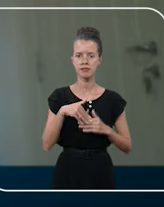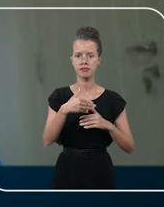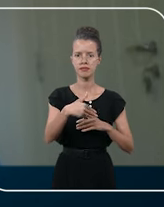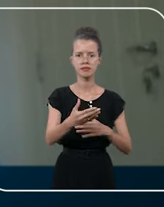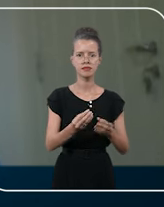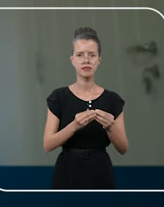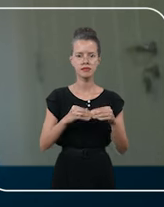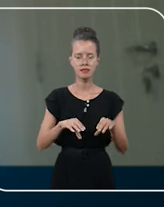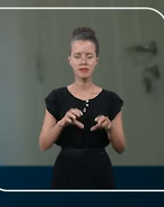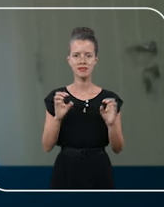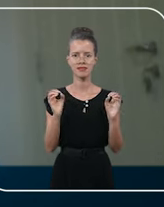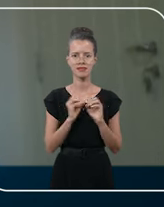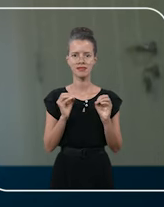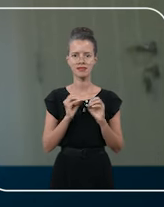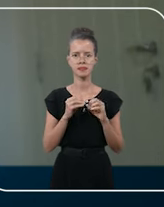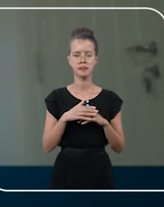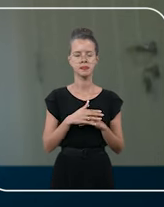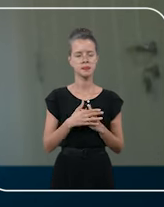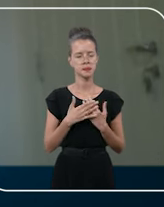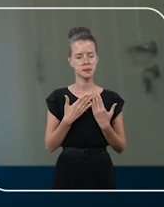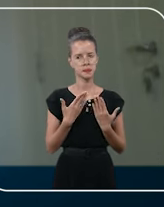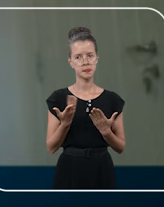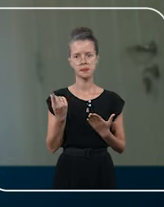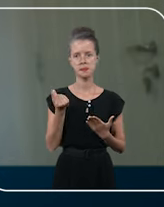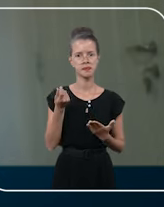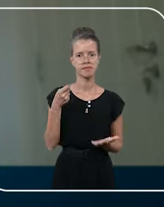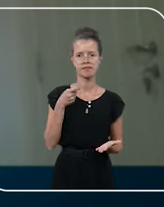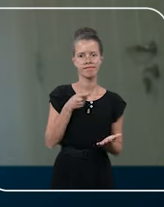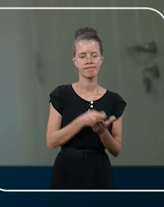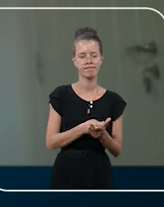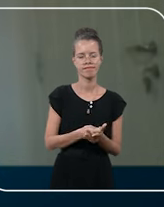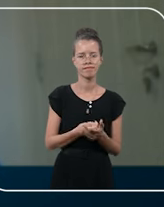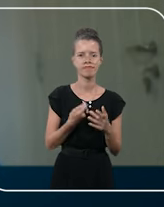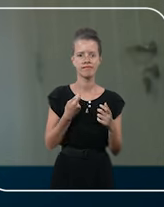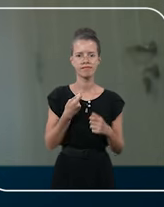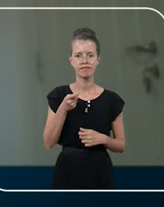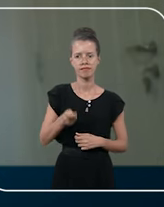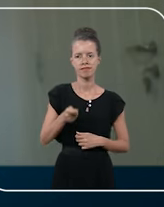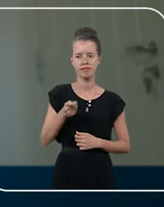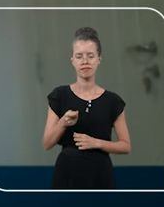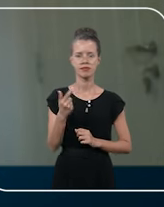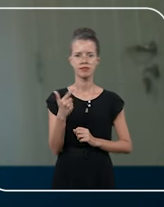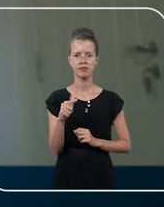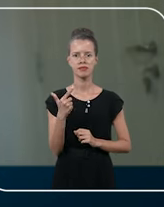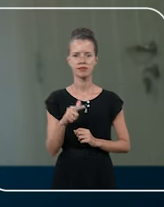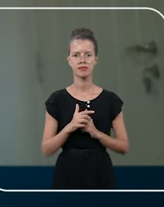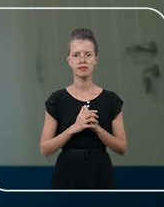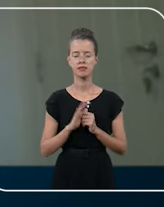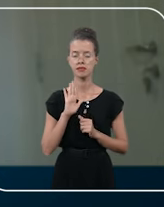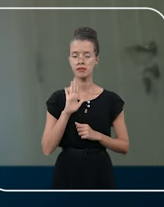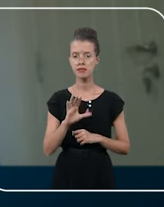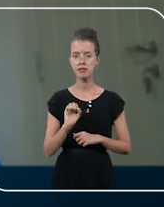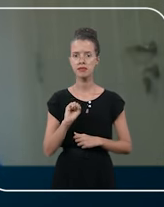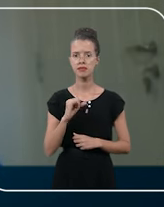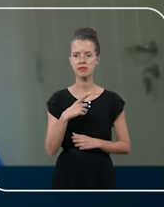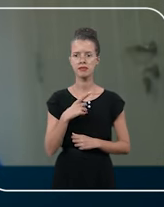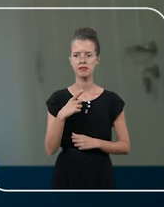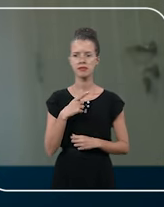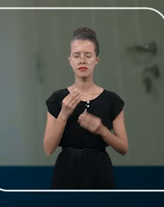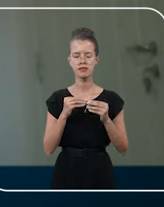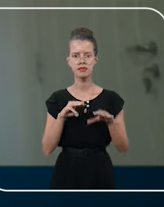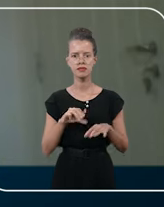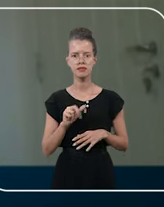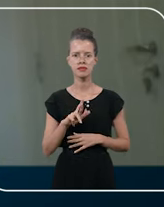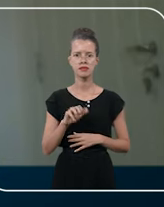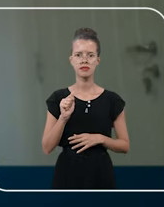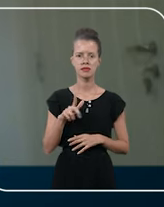não é capaz de constituir ali uma necessidade de indenização. Mas se houve ali um dano material, um dano estético ou um